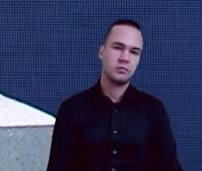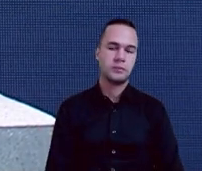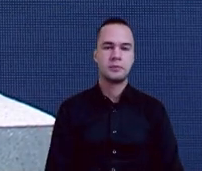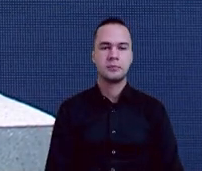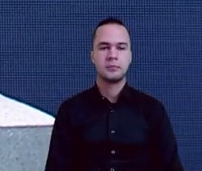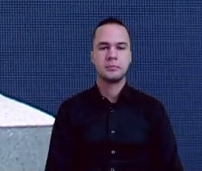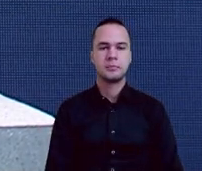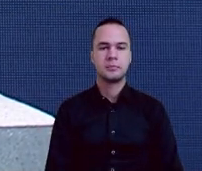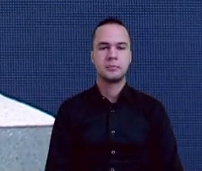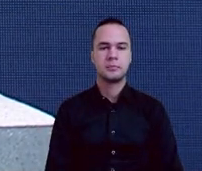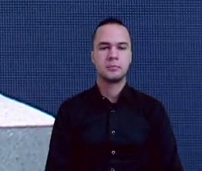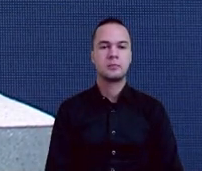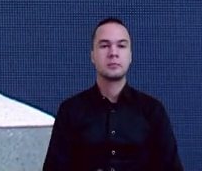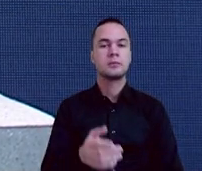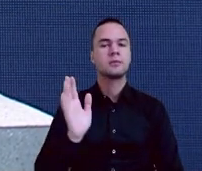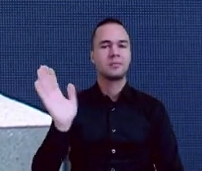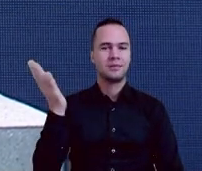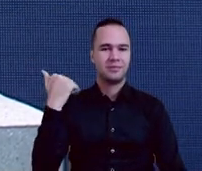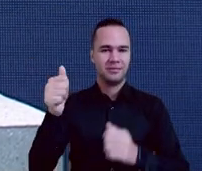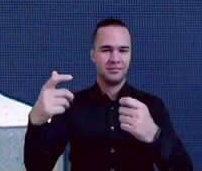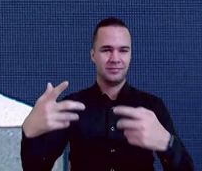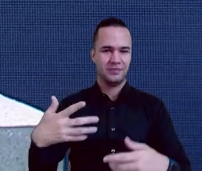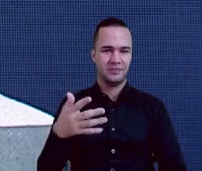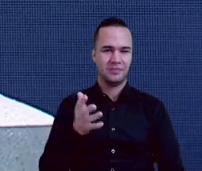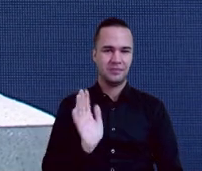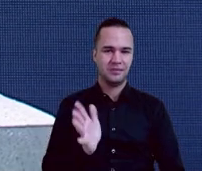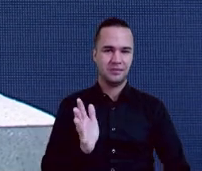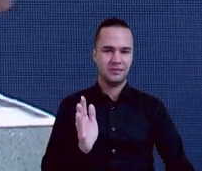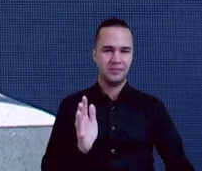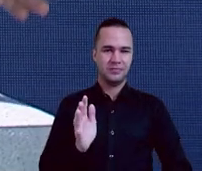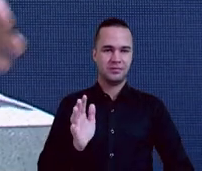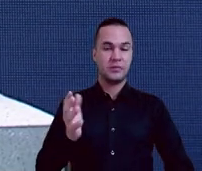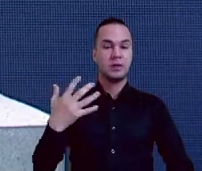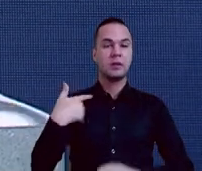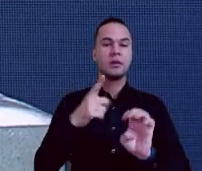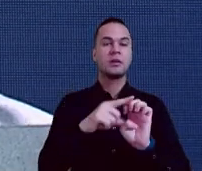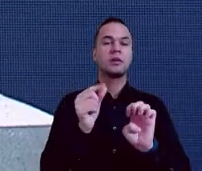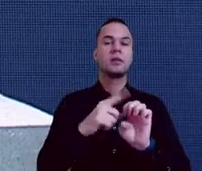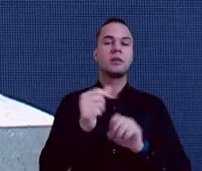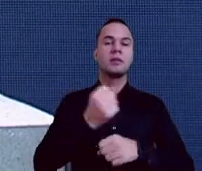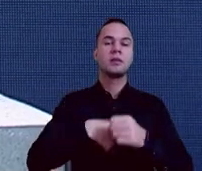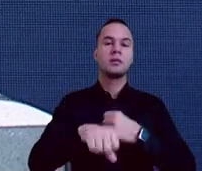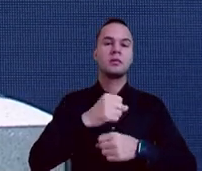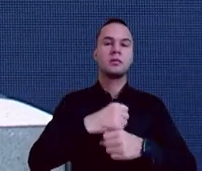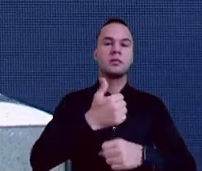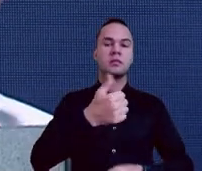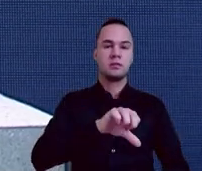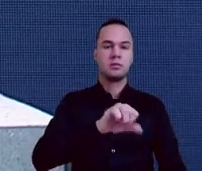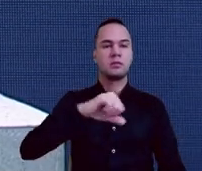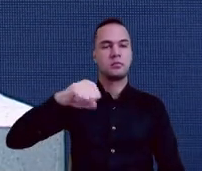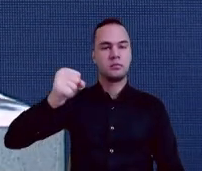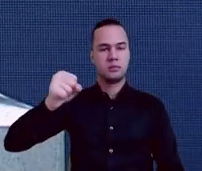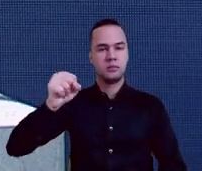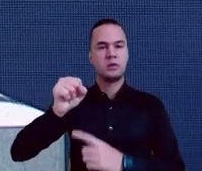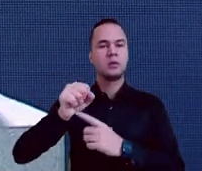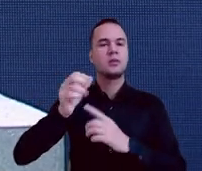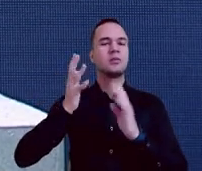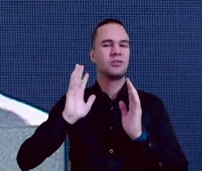está comentando que eu tô empreendendo desde 98 então Passei pela bolha de 2000